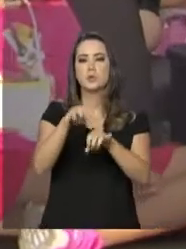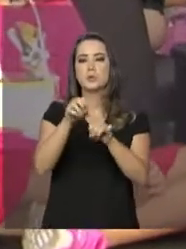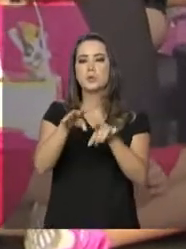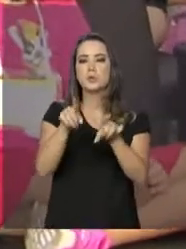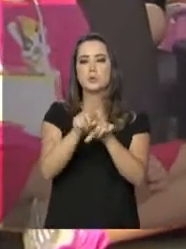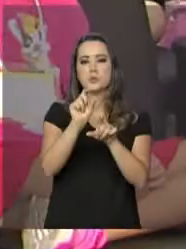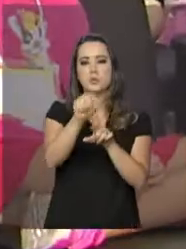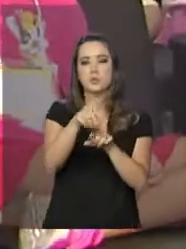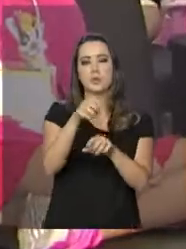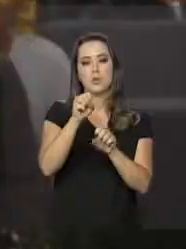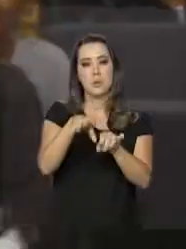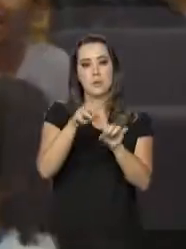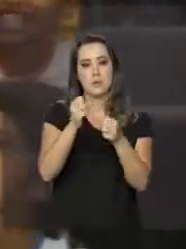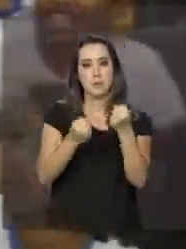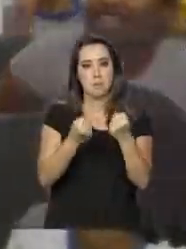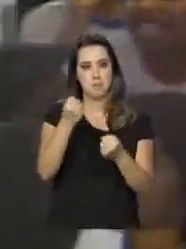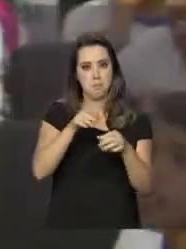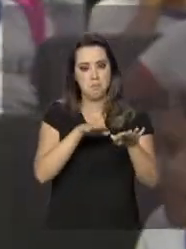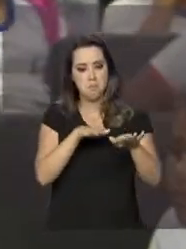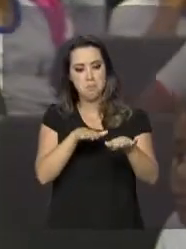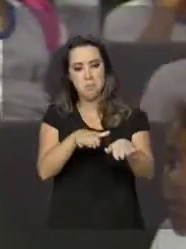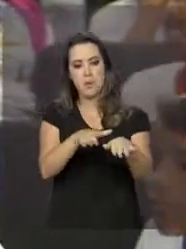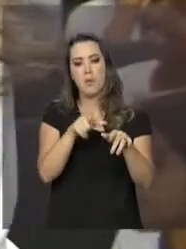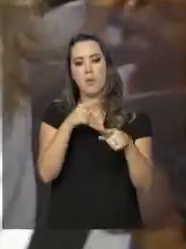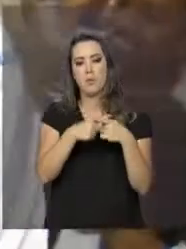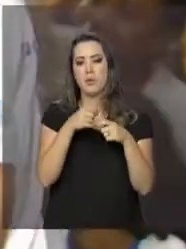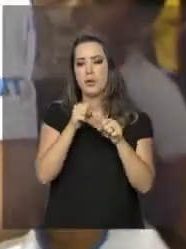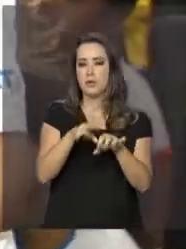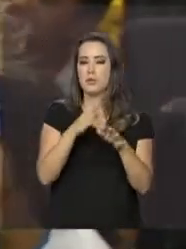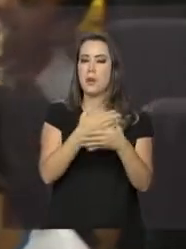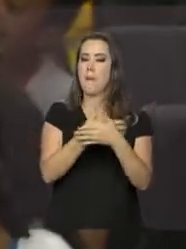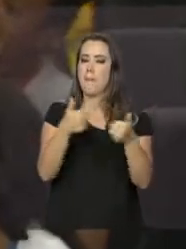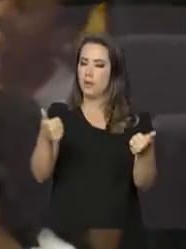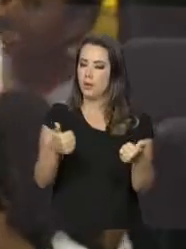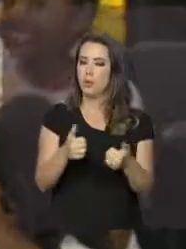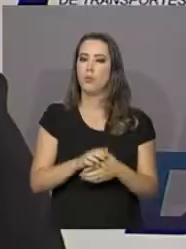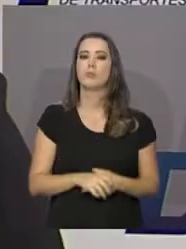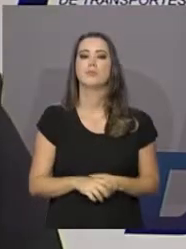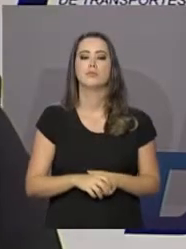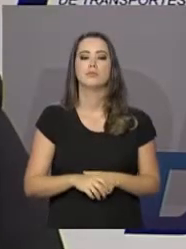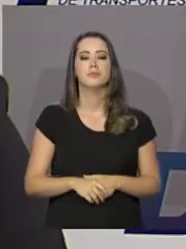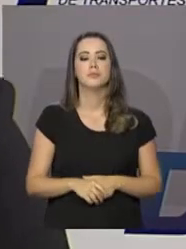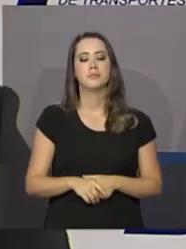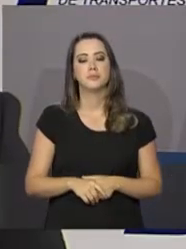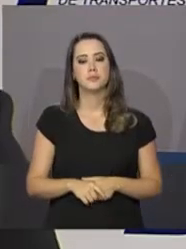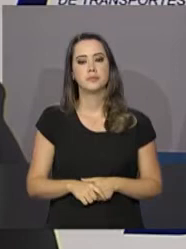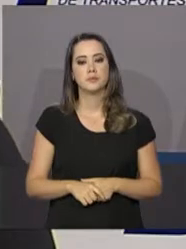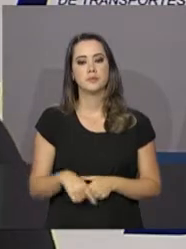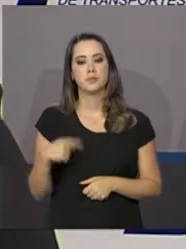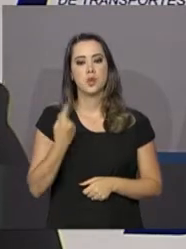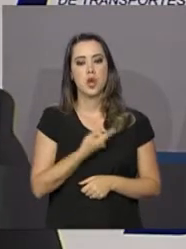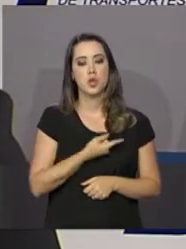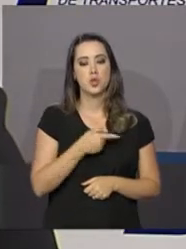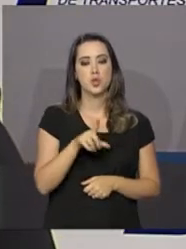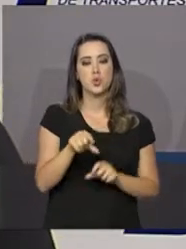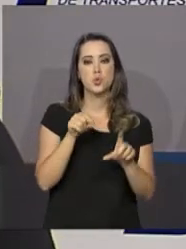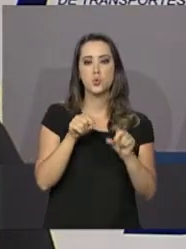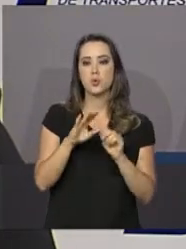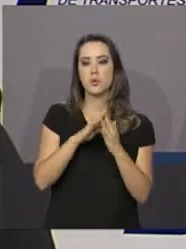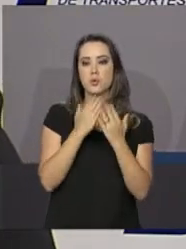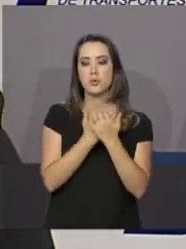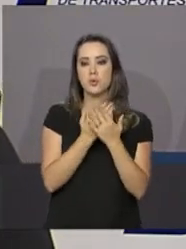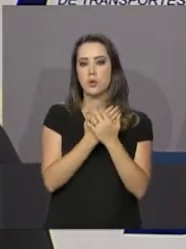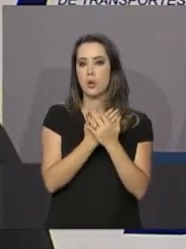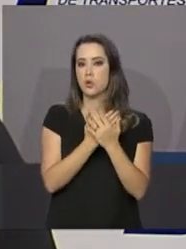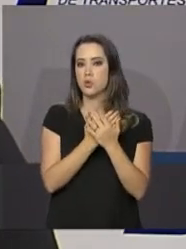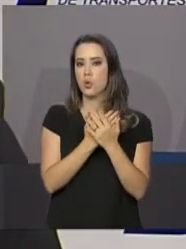educação no trânsito porque educar é a melhor forma de prevenir esse motivo de escolher o tenente crianças que moram próximo que